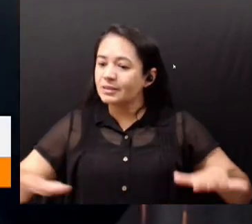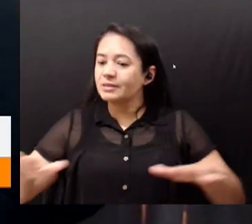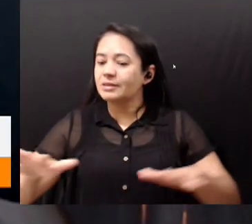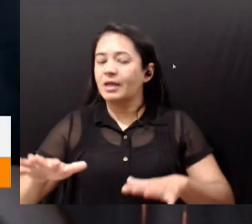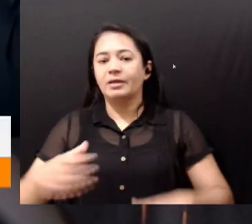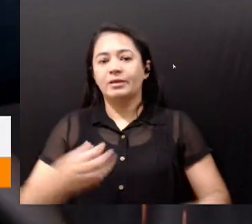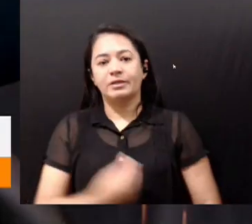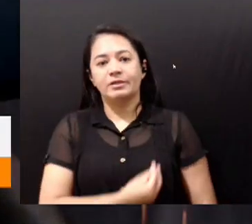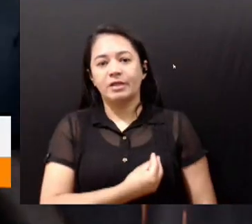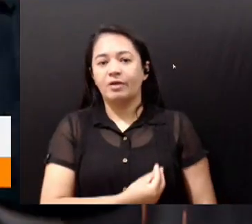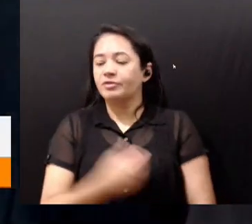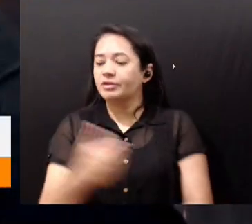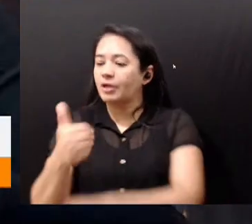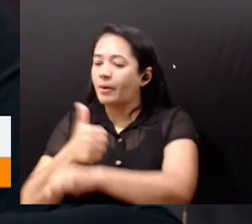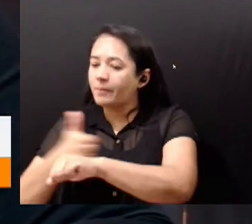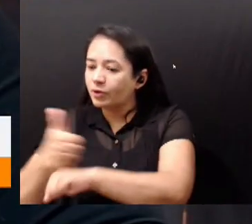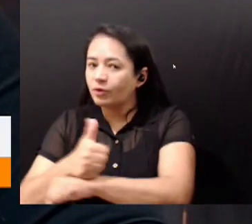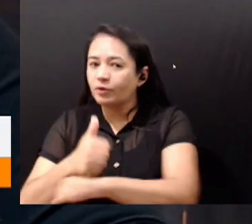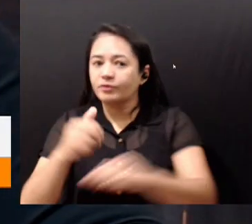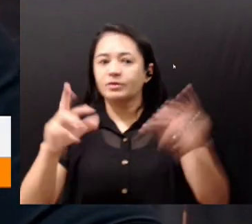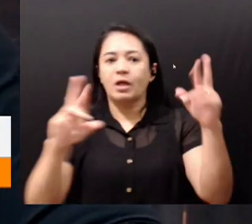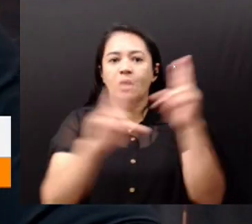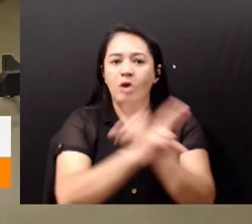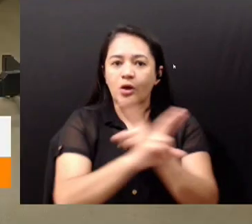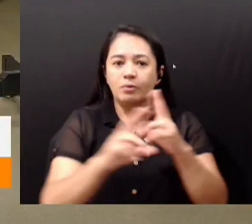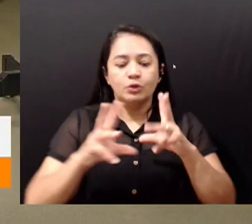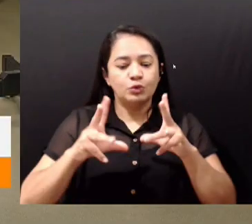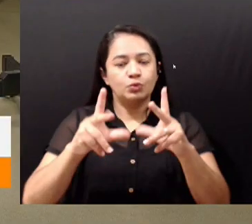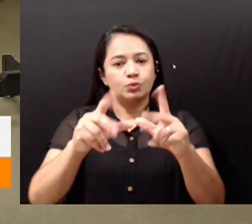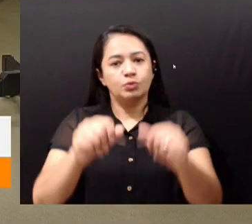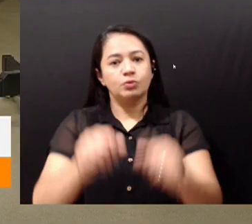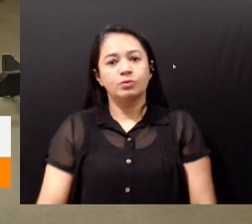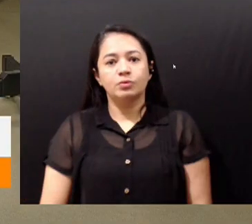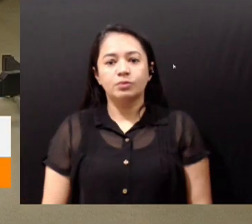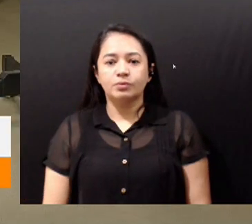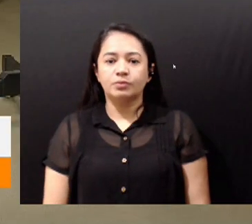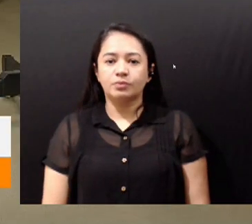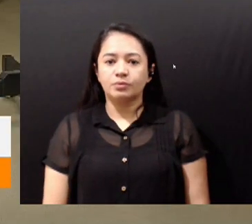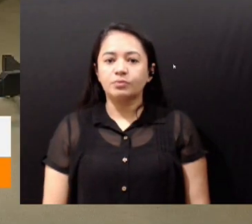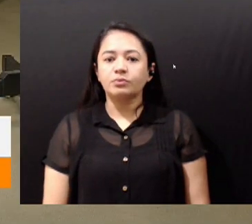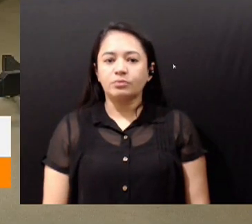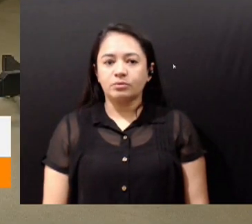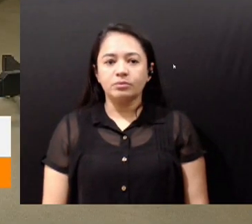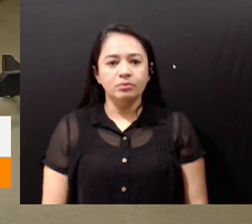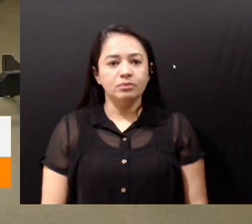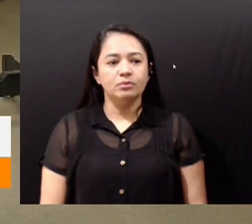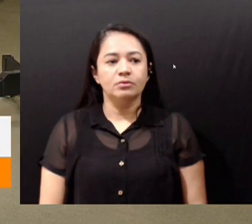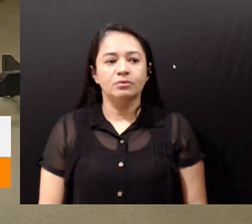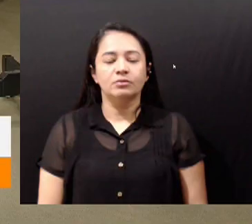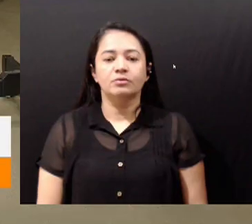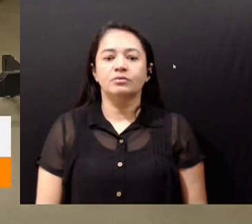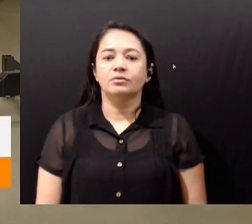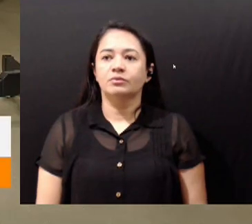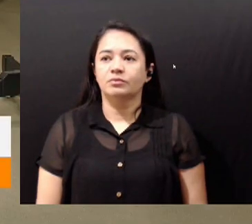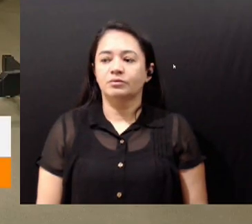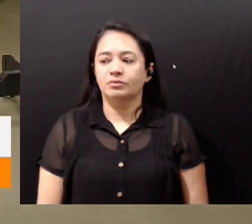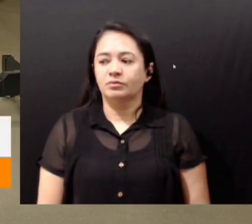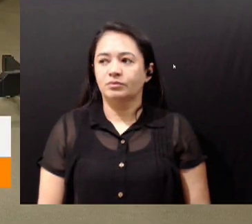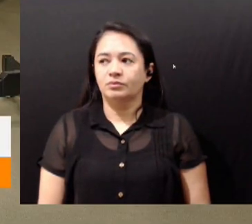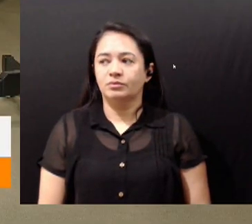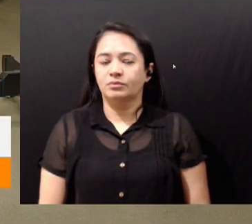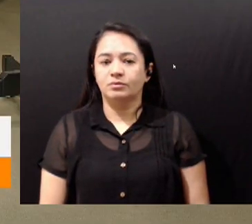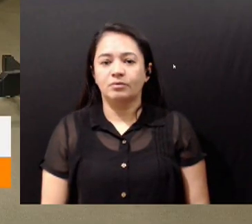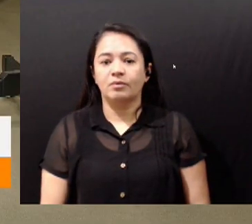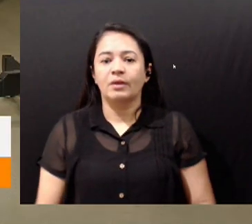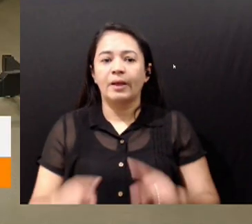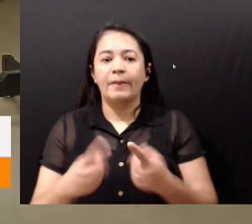de relacionamento, de tudo. Olha, é interessante, né, doutora, a colocação da Naima, né? Sim. A questão da inflamação